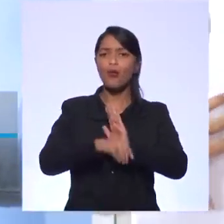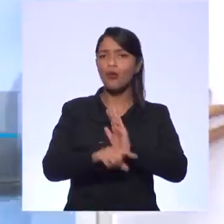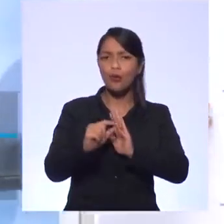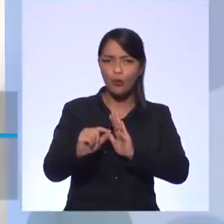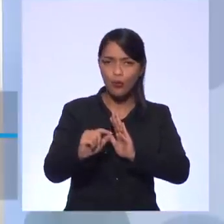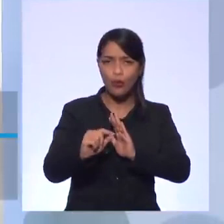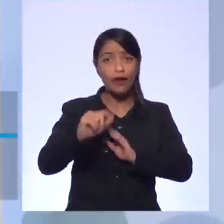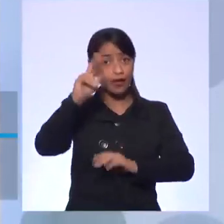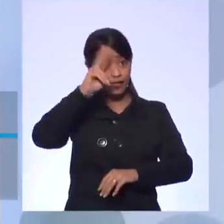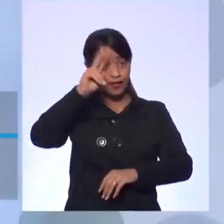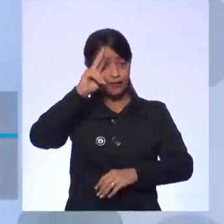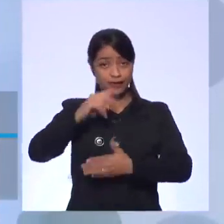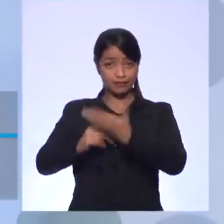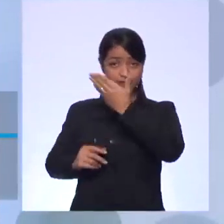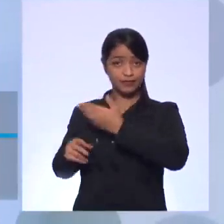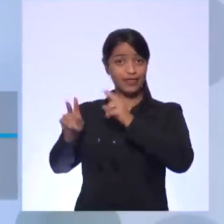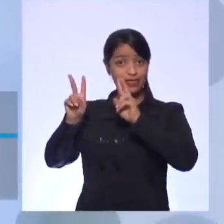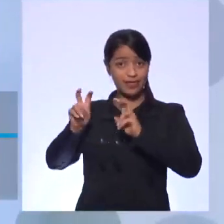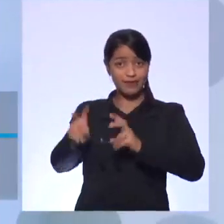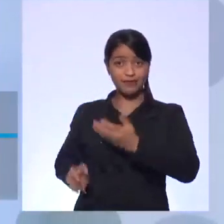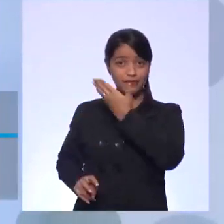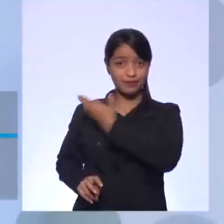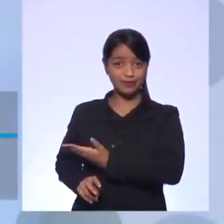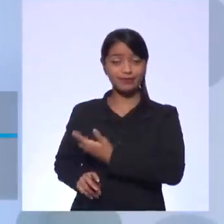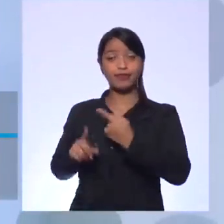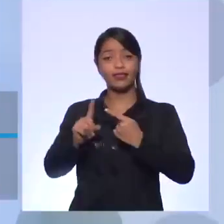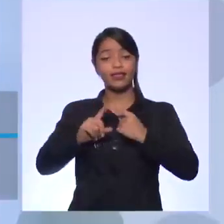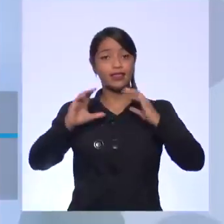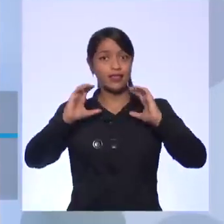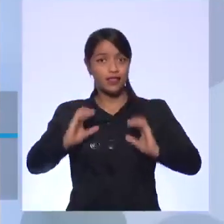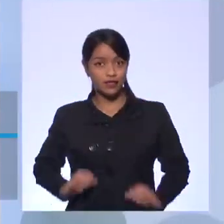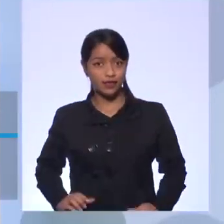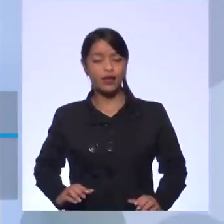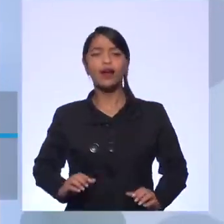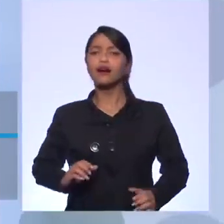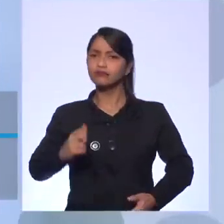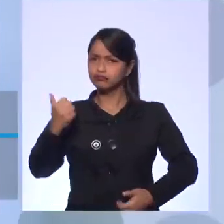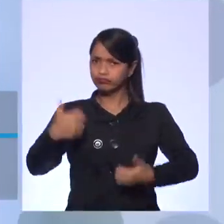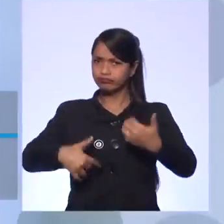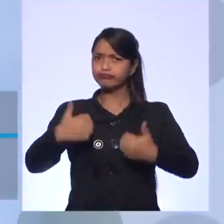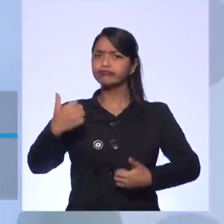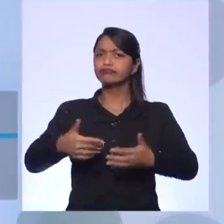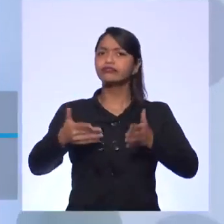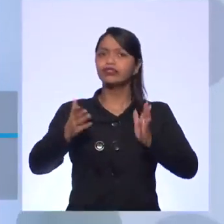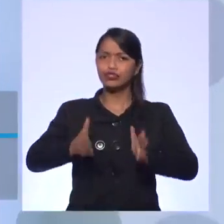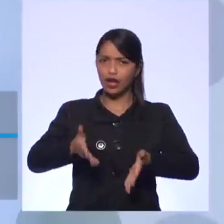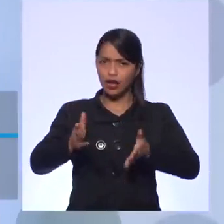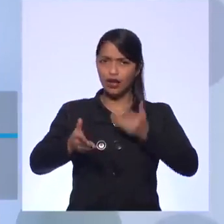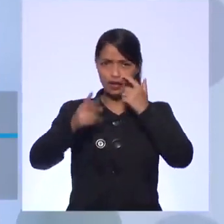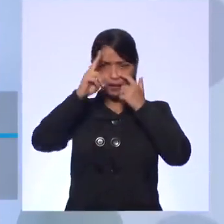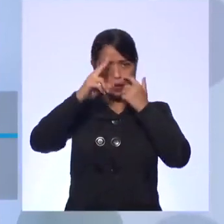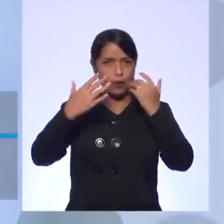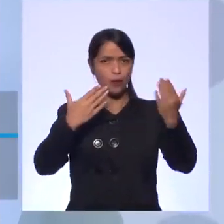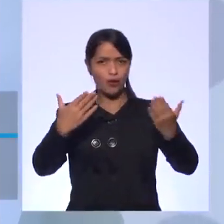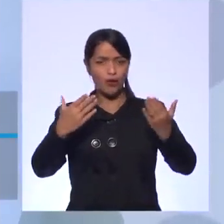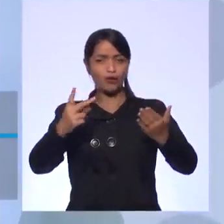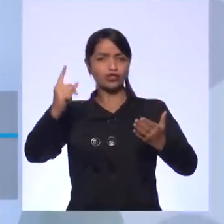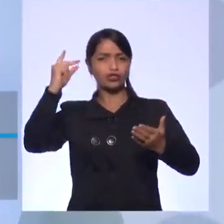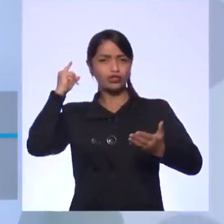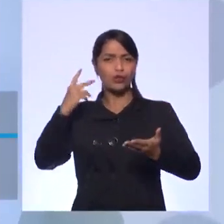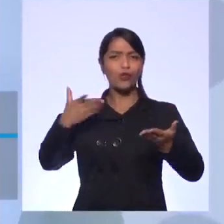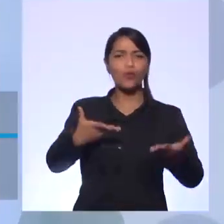sobre cidadania? Já falamos sobre cidadania, está bem? Inclusive, nós comparamos a da história antiga com a